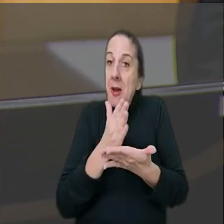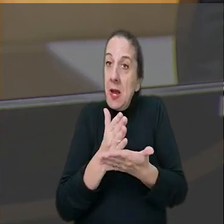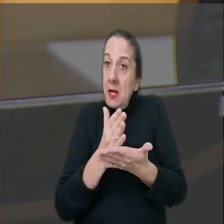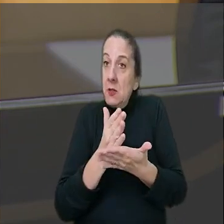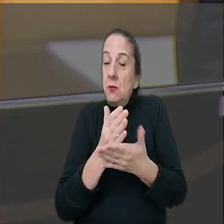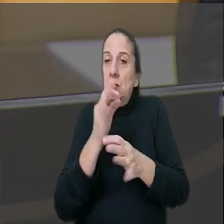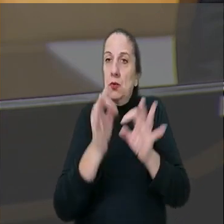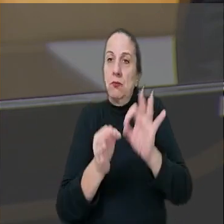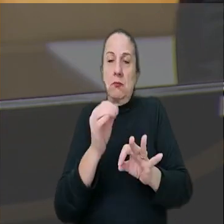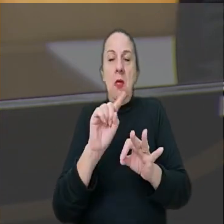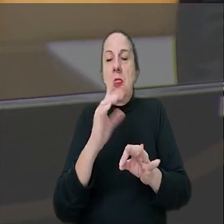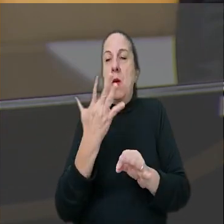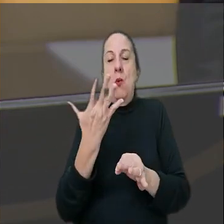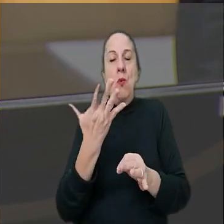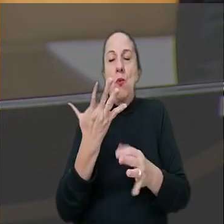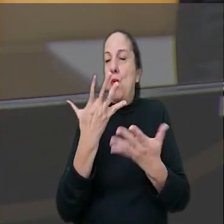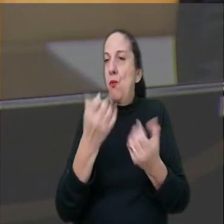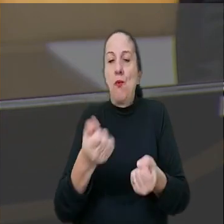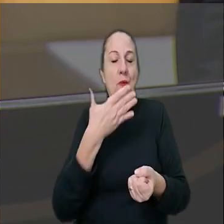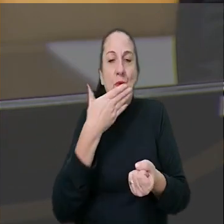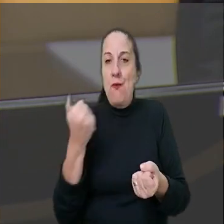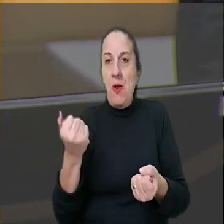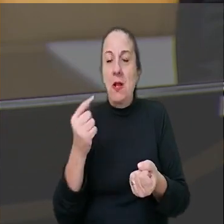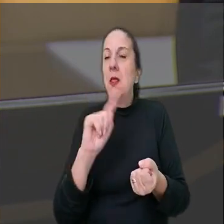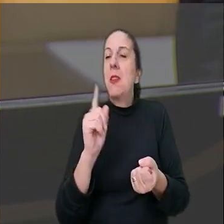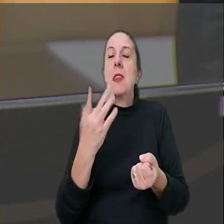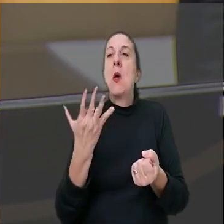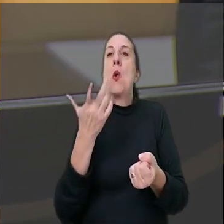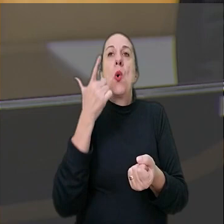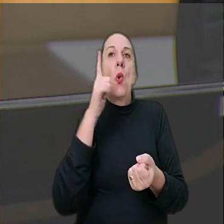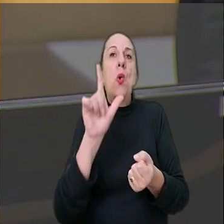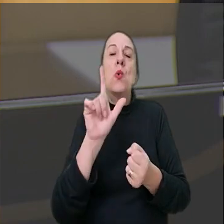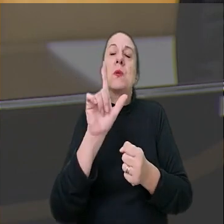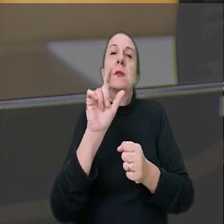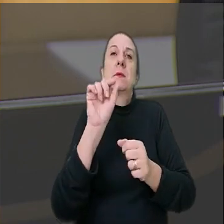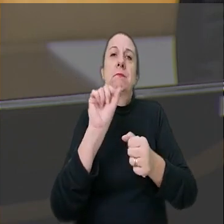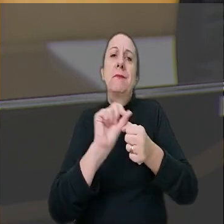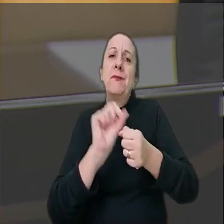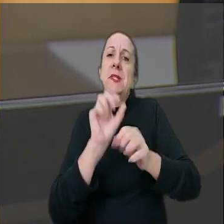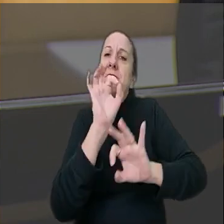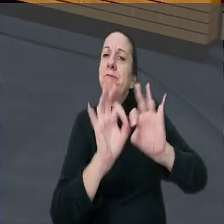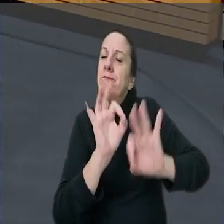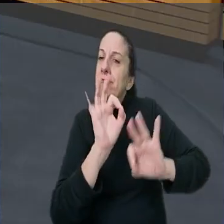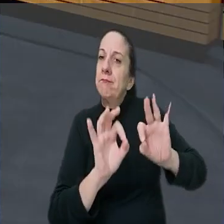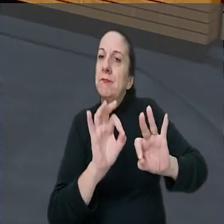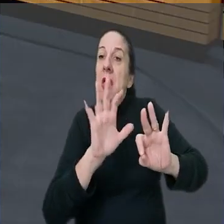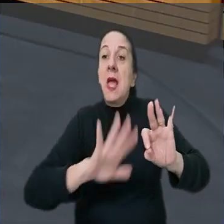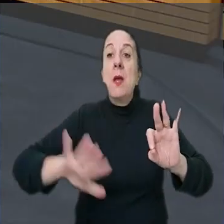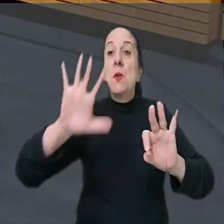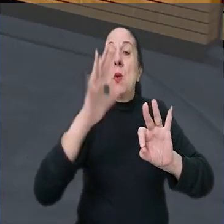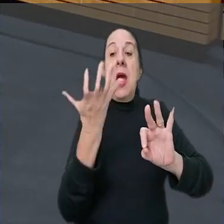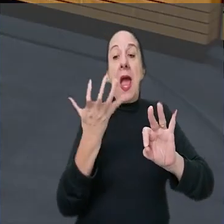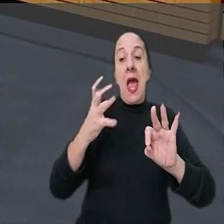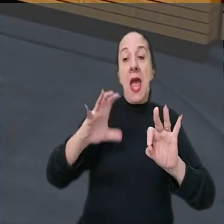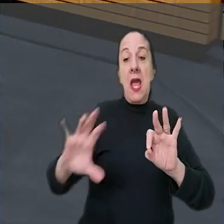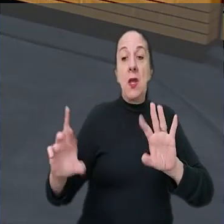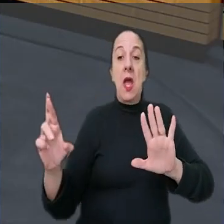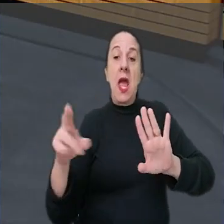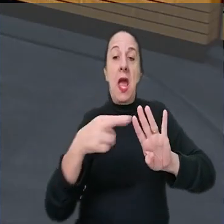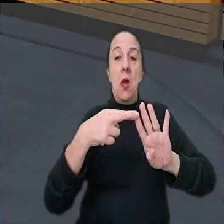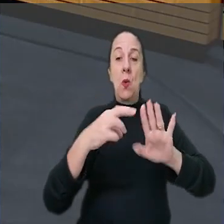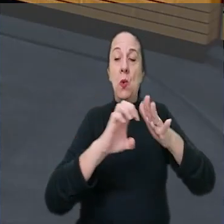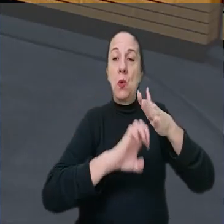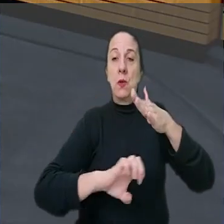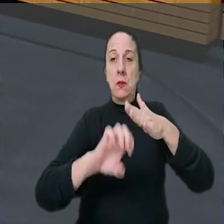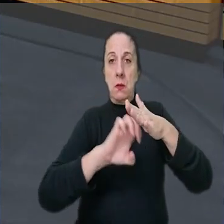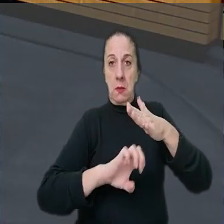transação extrajudicial, a invalidade de uma cláusula inviabiliza a chancela judicial. Por unanimidade, a SDI 2